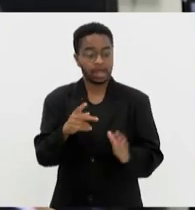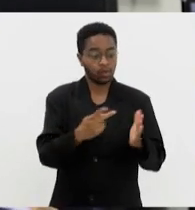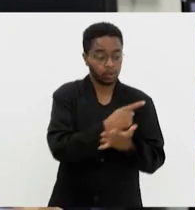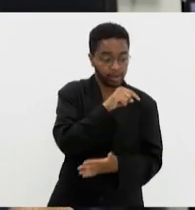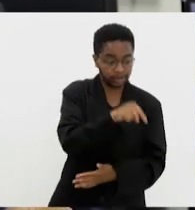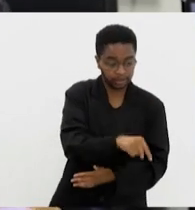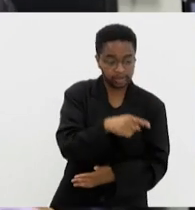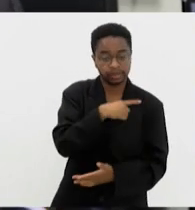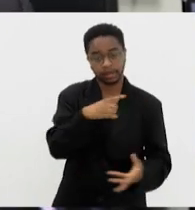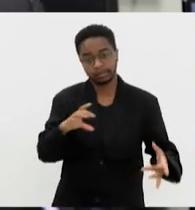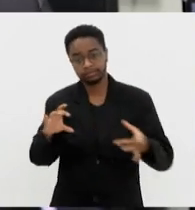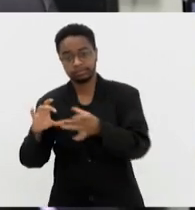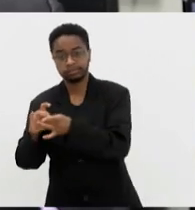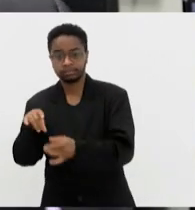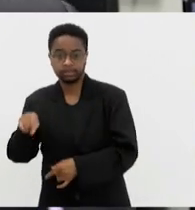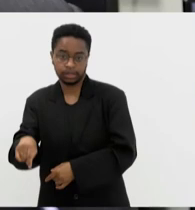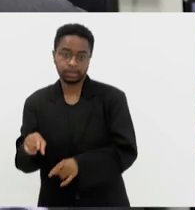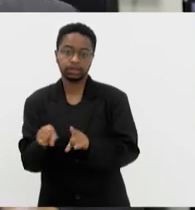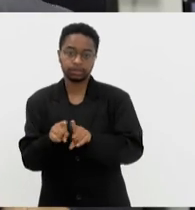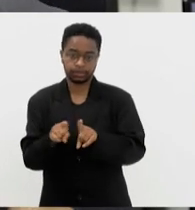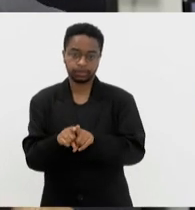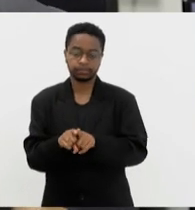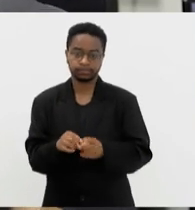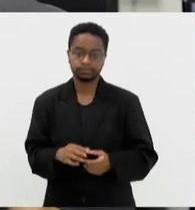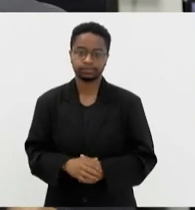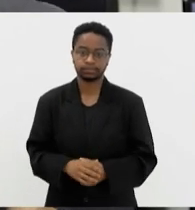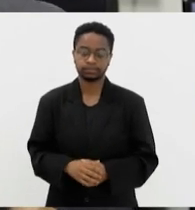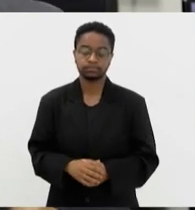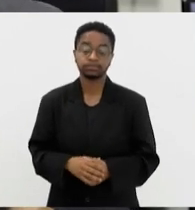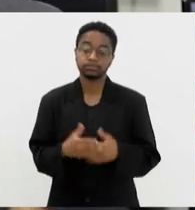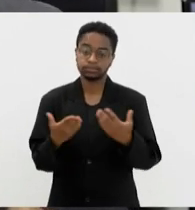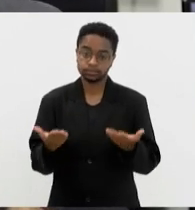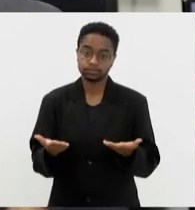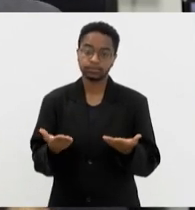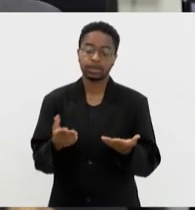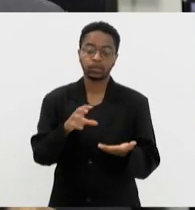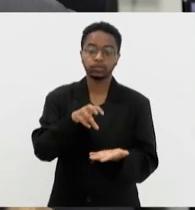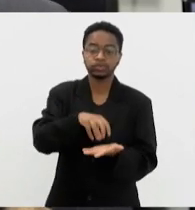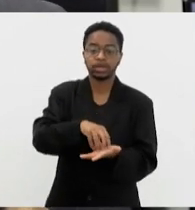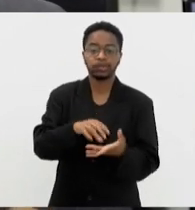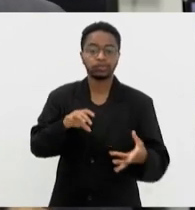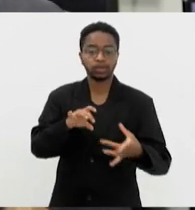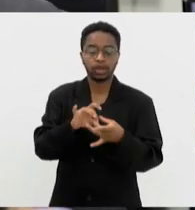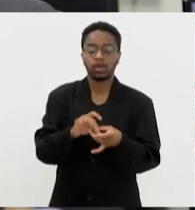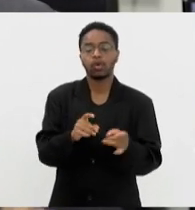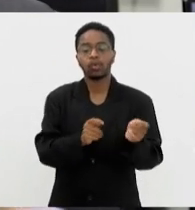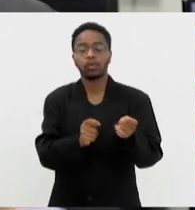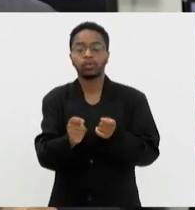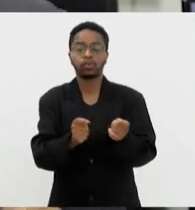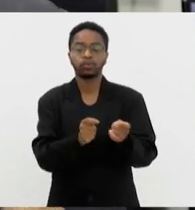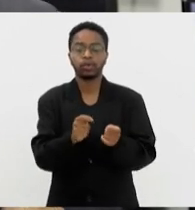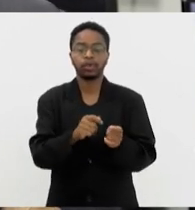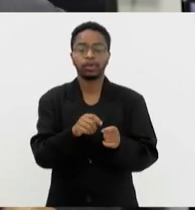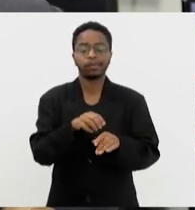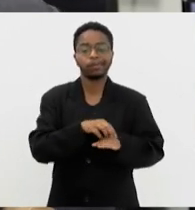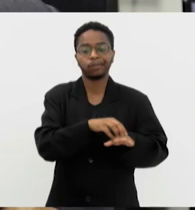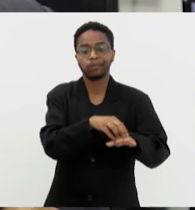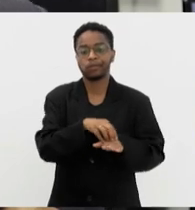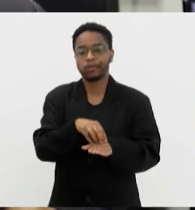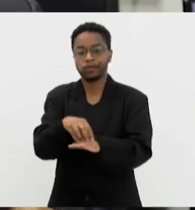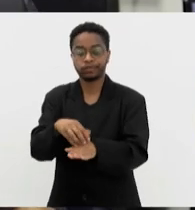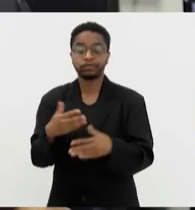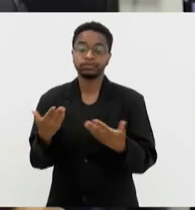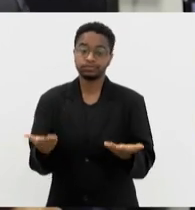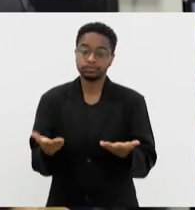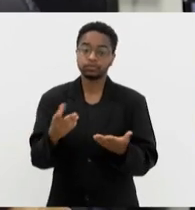sendo refletido no CICC. Ele realmente é esse Centro Integrado de Comando Móvel. Então, ele vai, mas